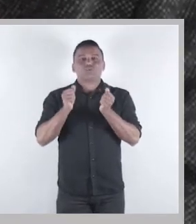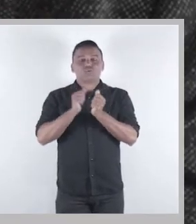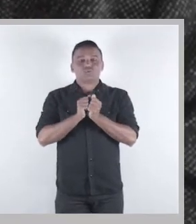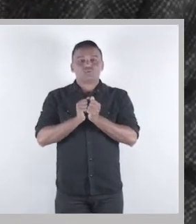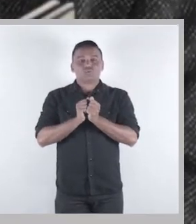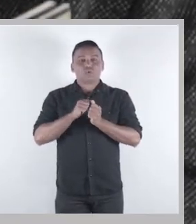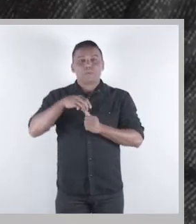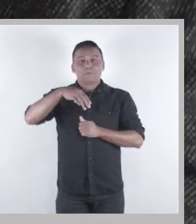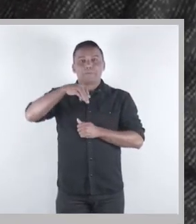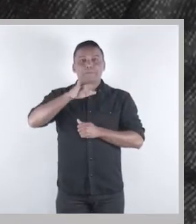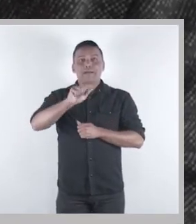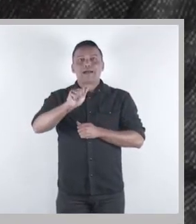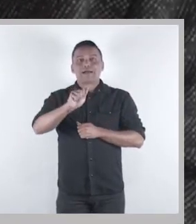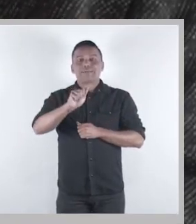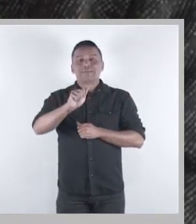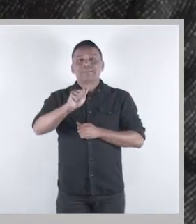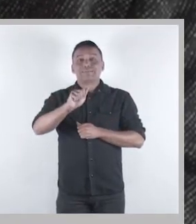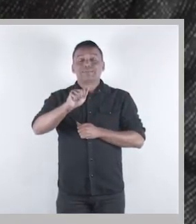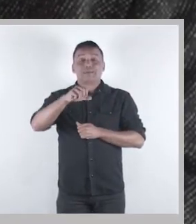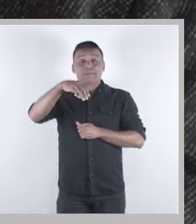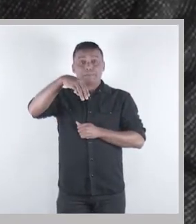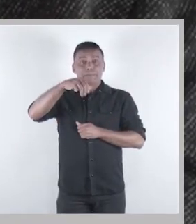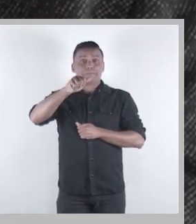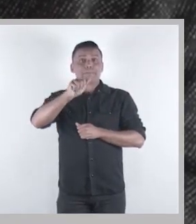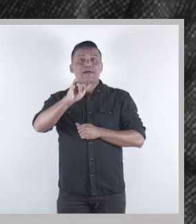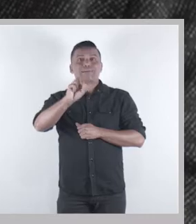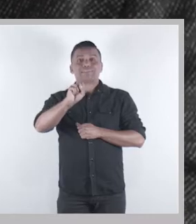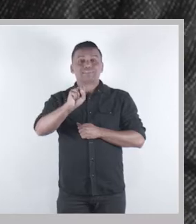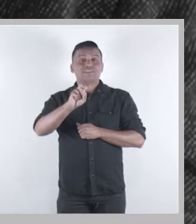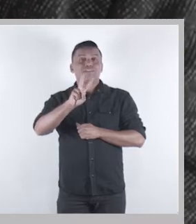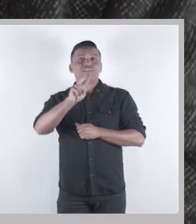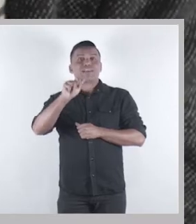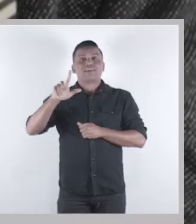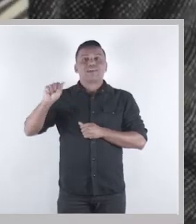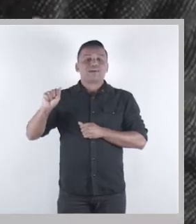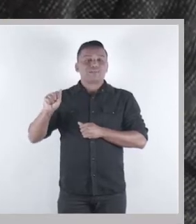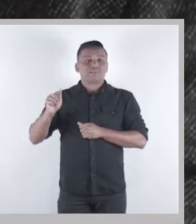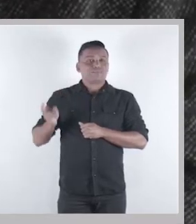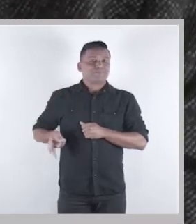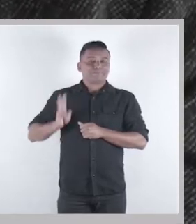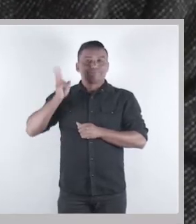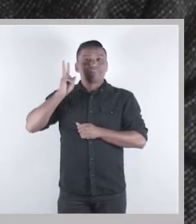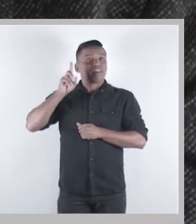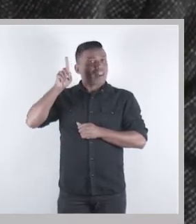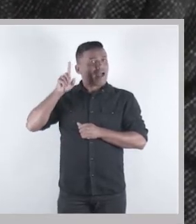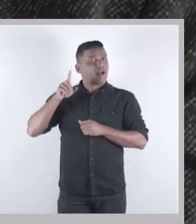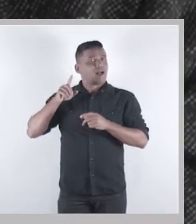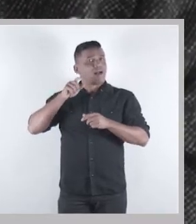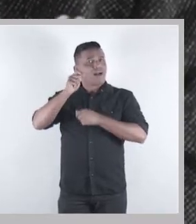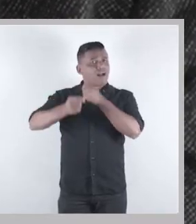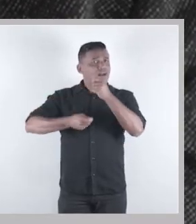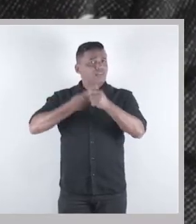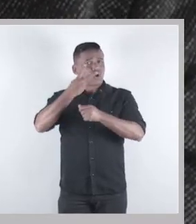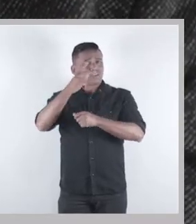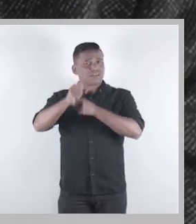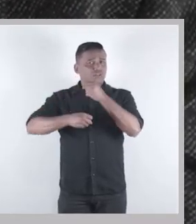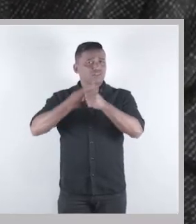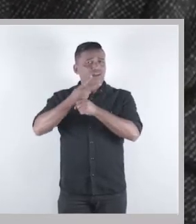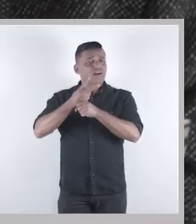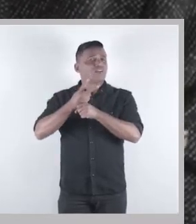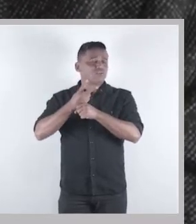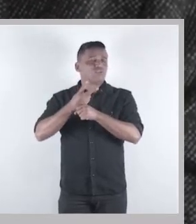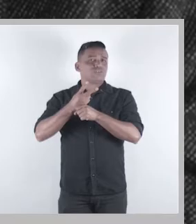nada disso lá em Paris então eu vou ler aqui para vocês o mais valia esses homens de pé